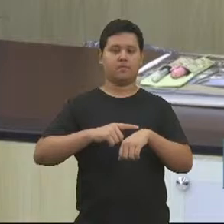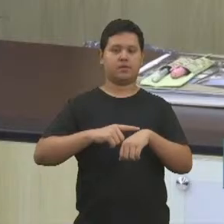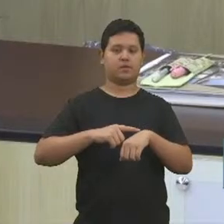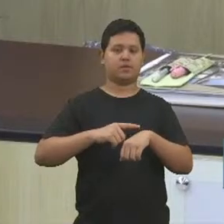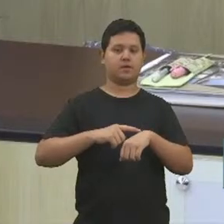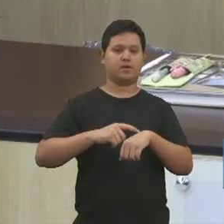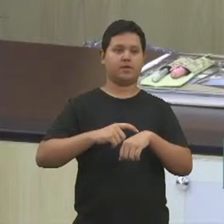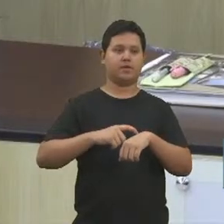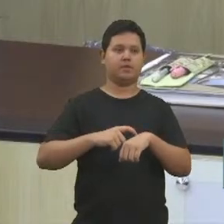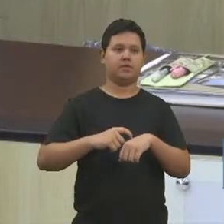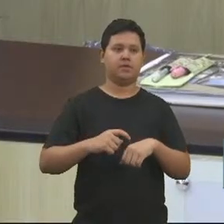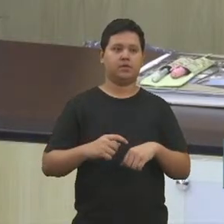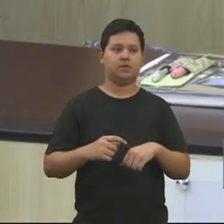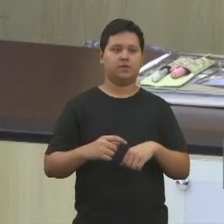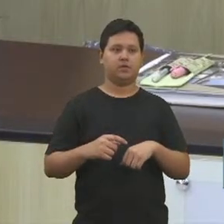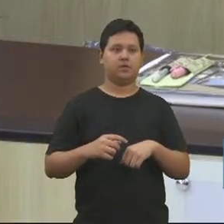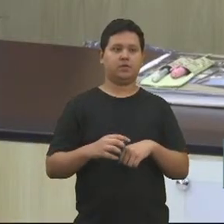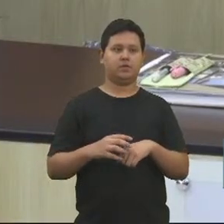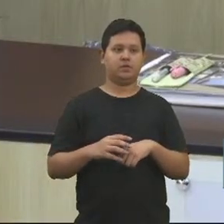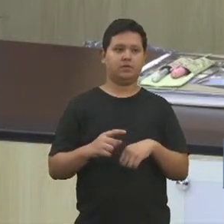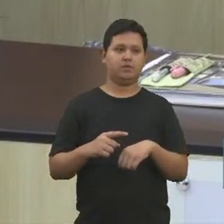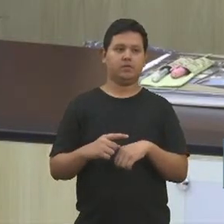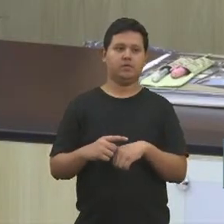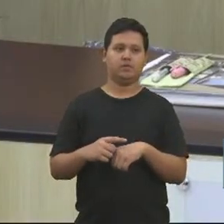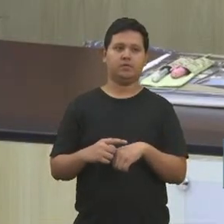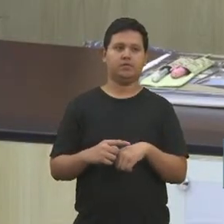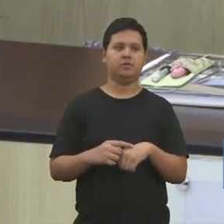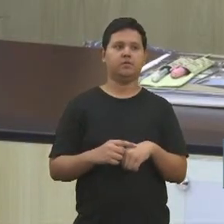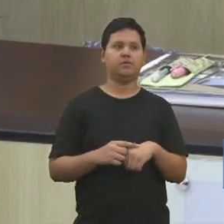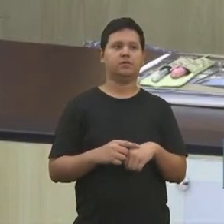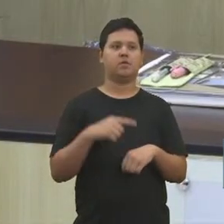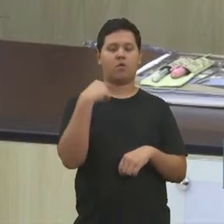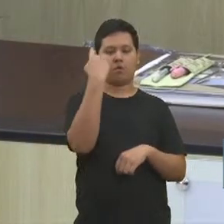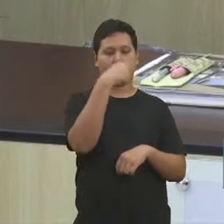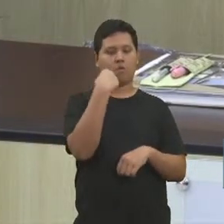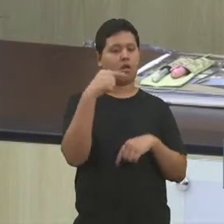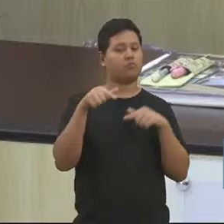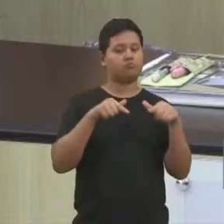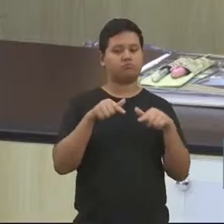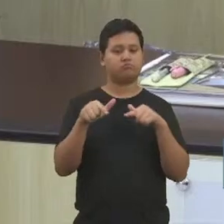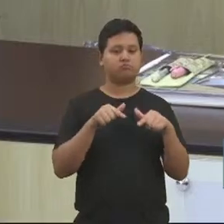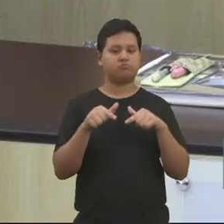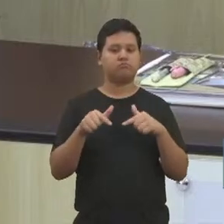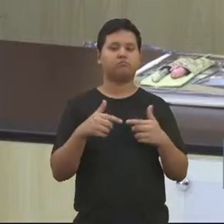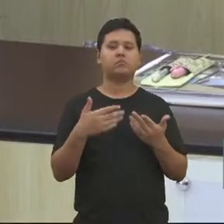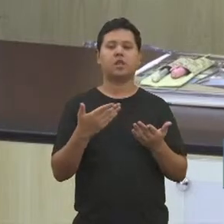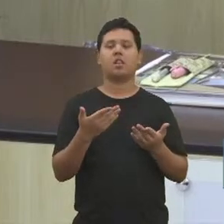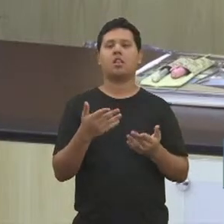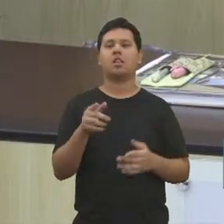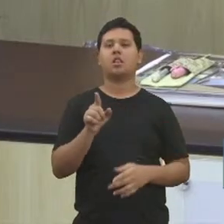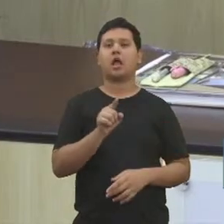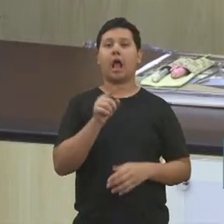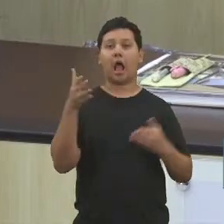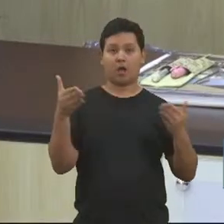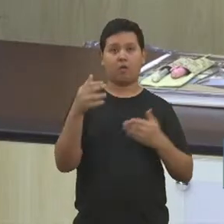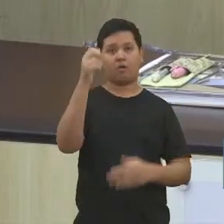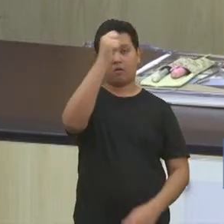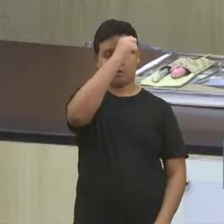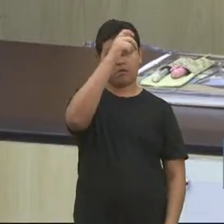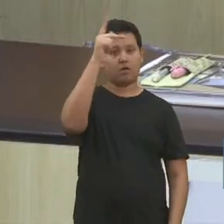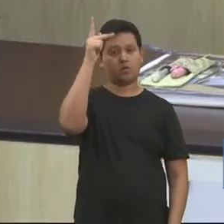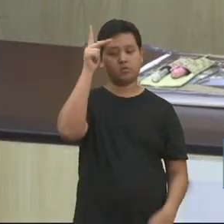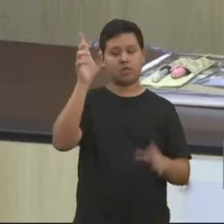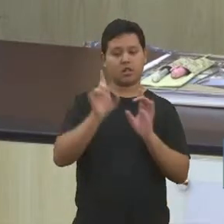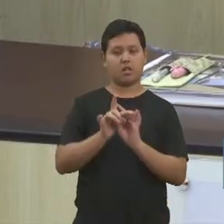dos servidores, como o prefeito anterior, ao Celso, reduziu também. E o Celso, ao entrar, ele